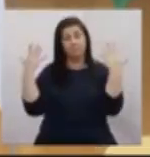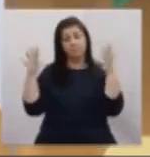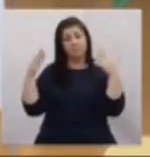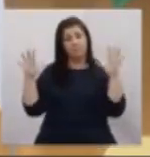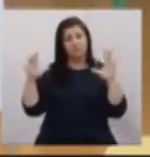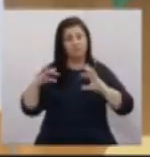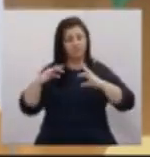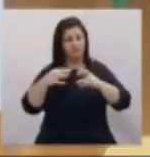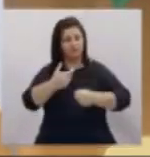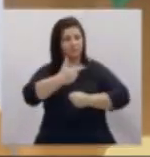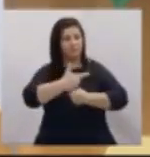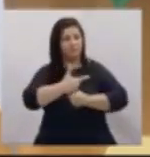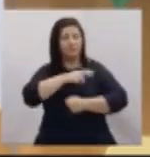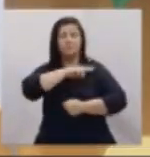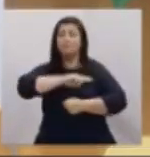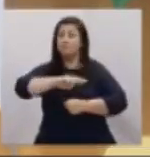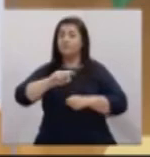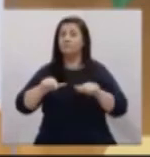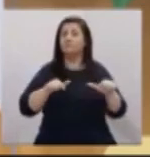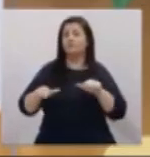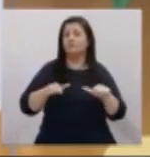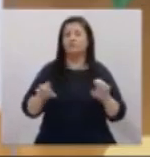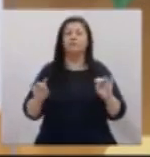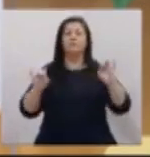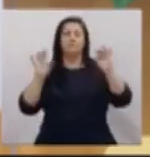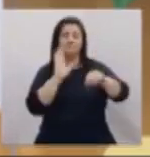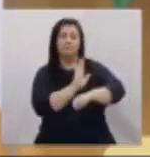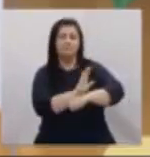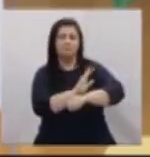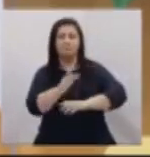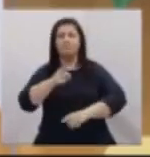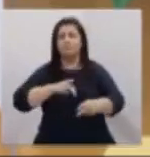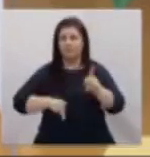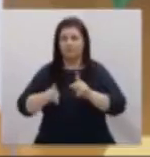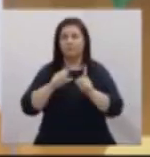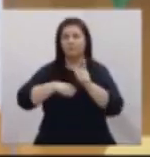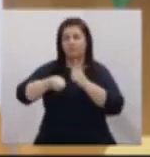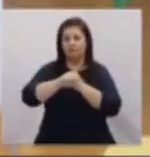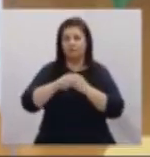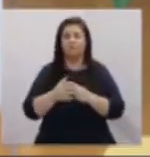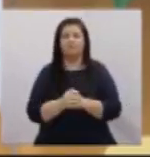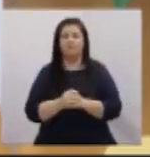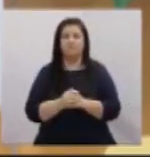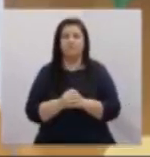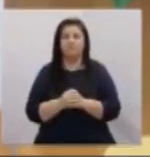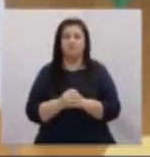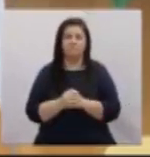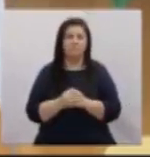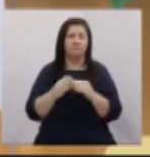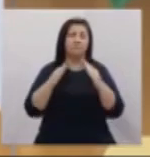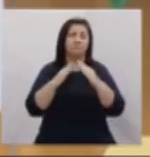lideranças religiosas que se destacaram em atividades em prol do bem comum, através de pastorais ou